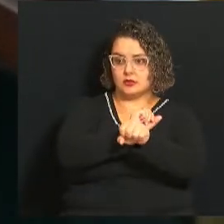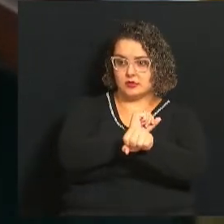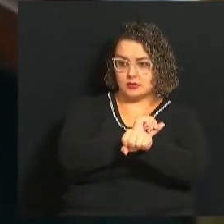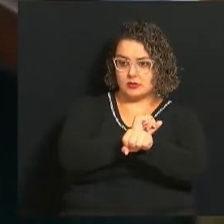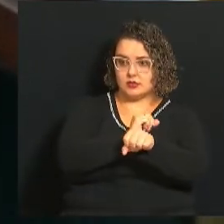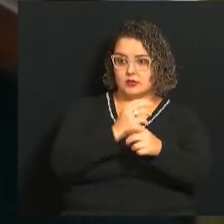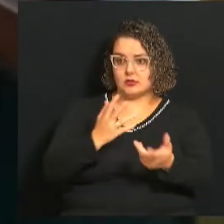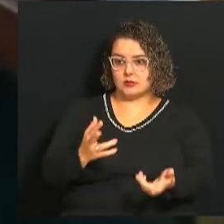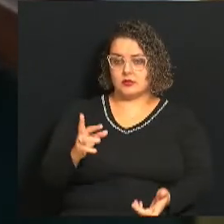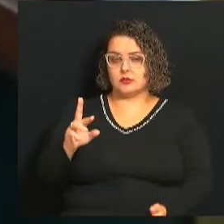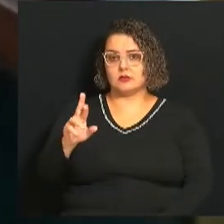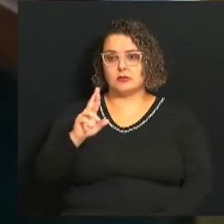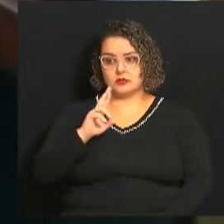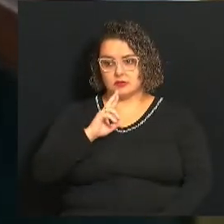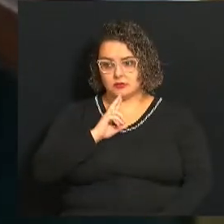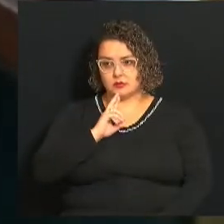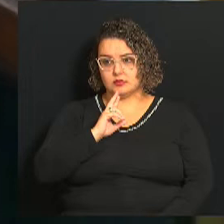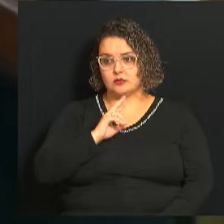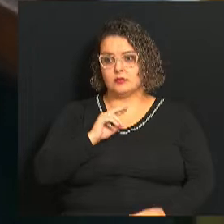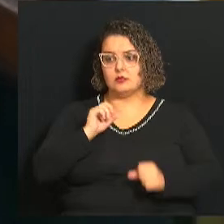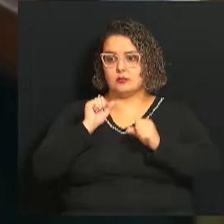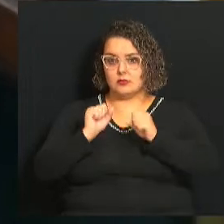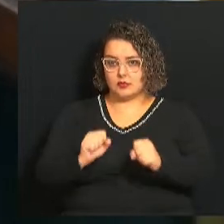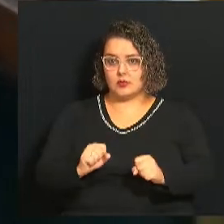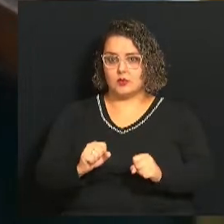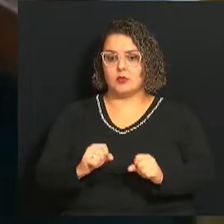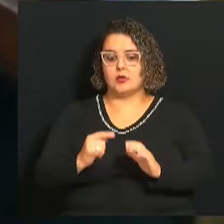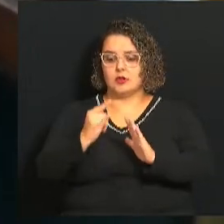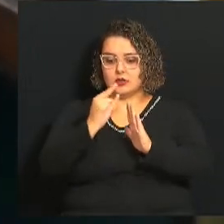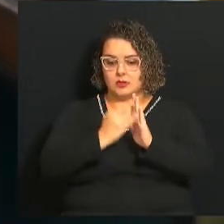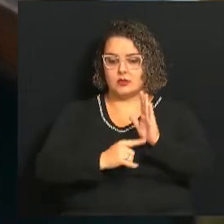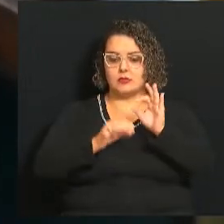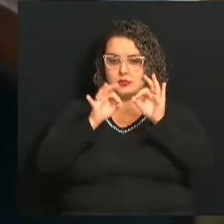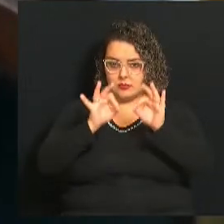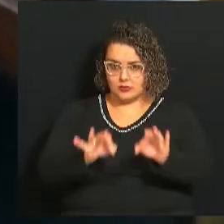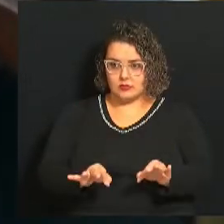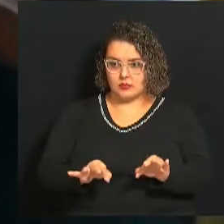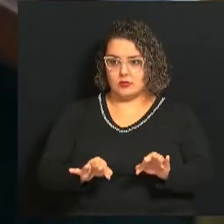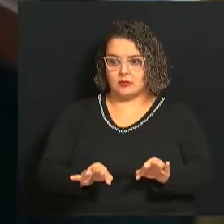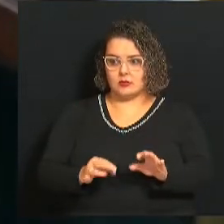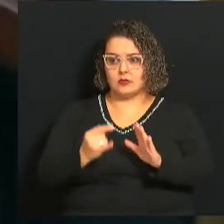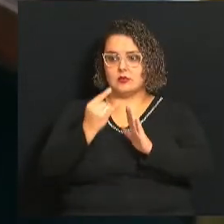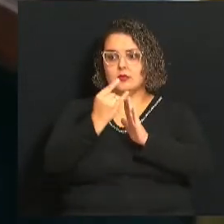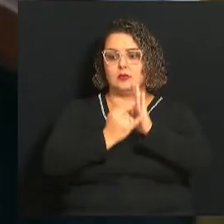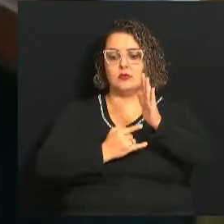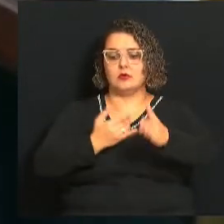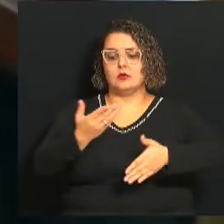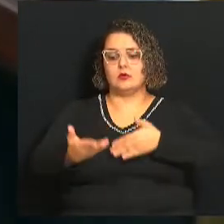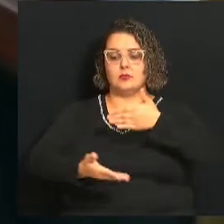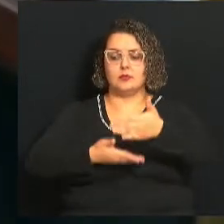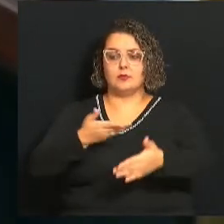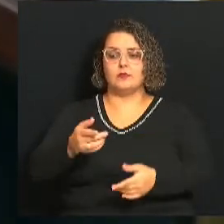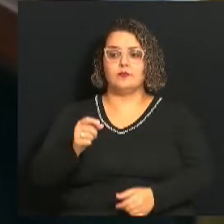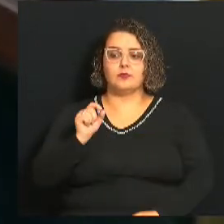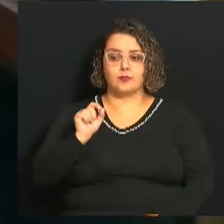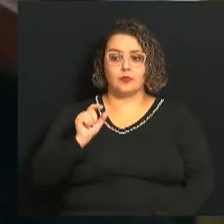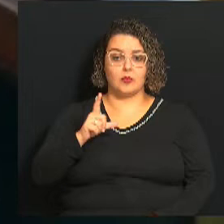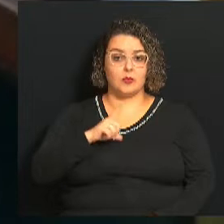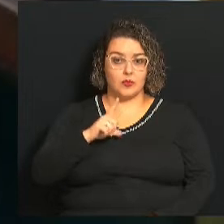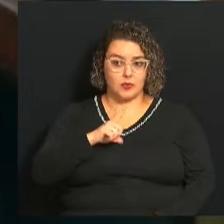essa resposta para poder formalizar esse termo de cooperação. O que existe hoje é